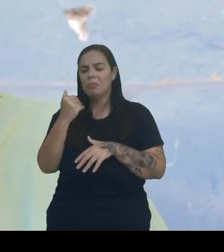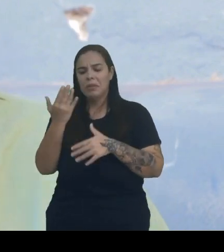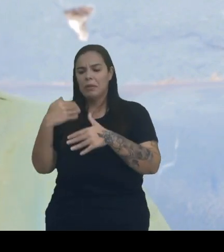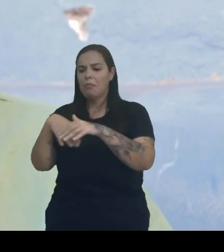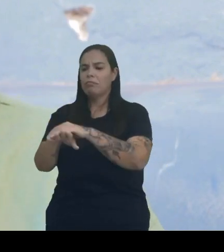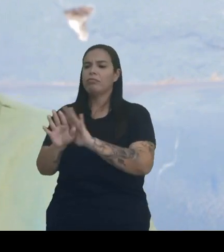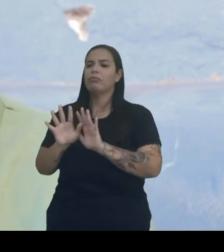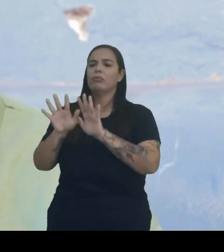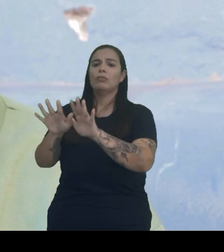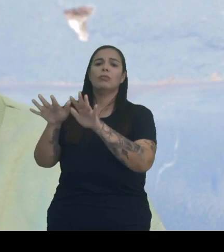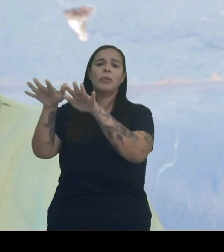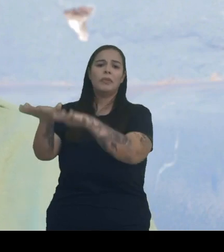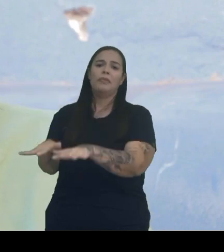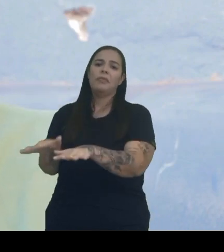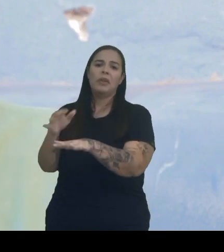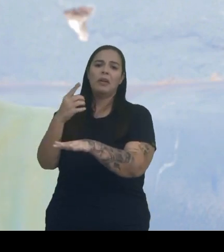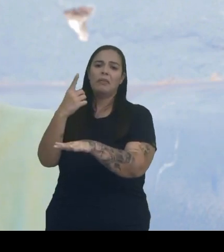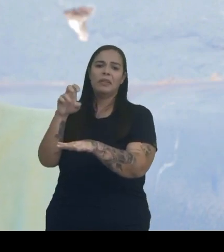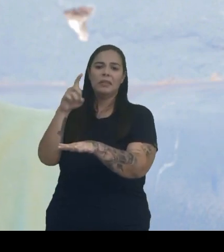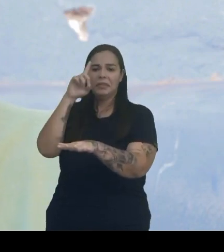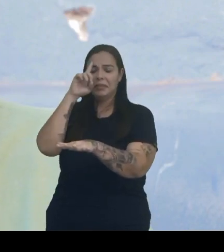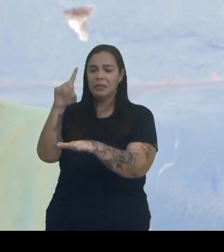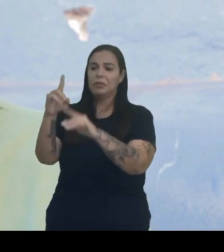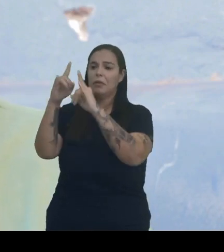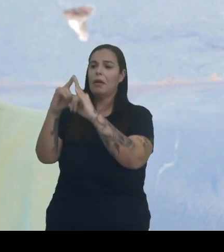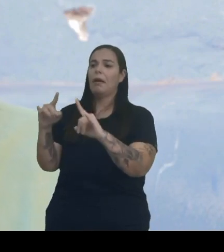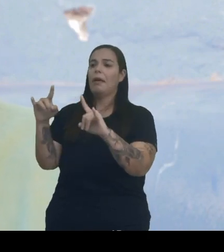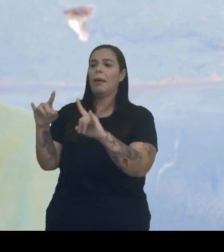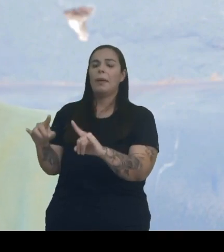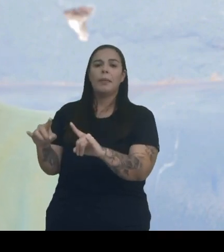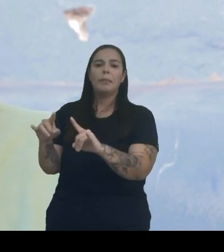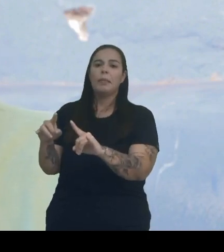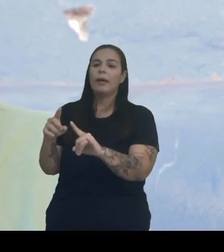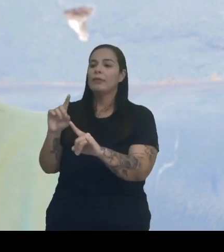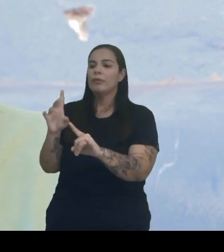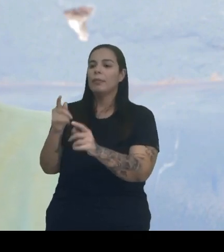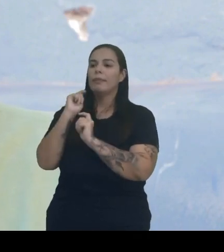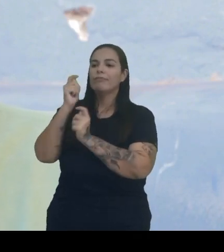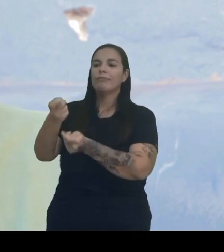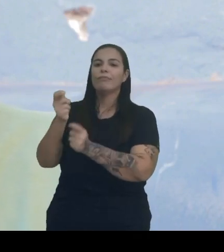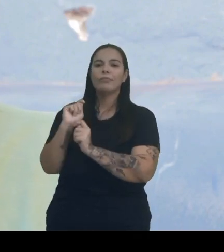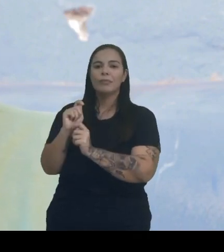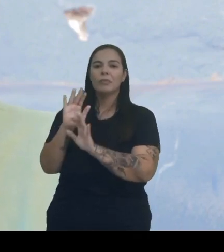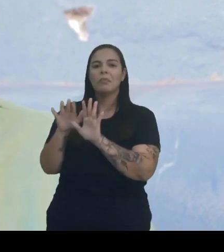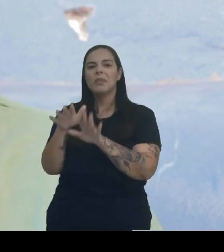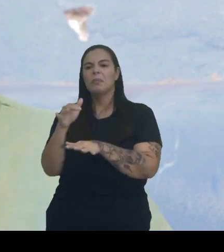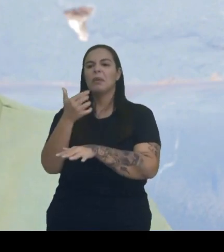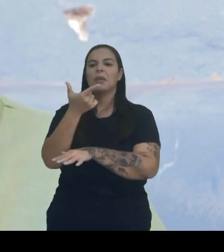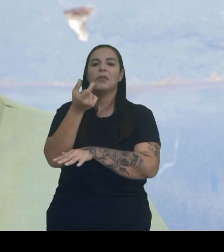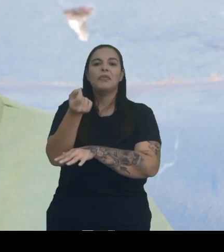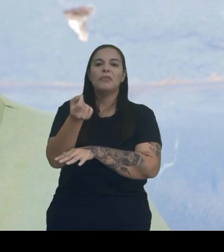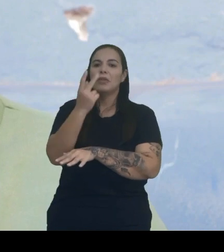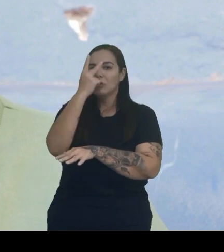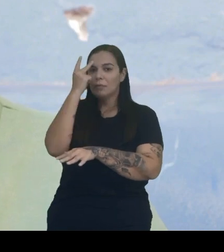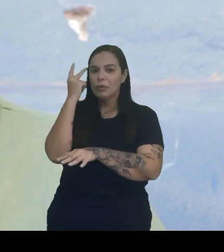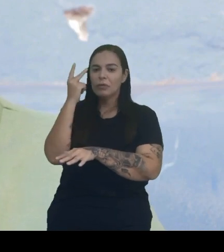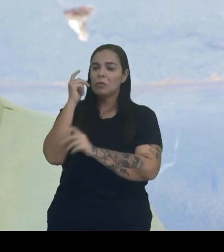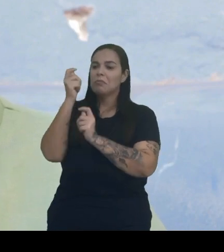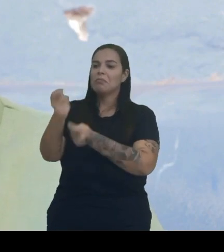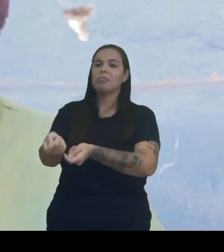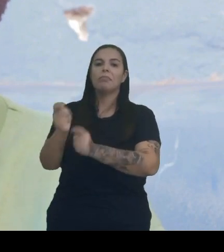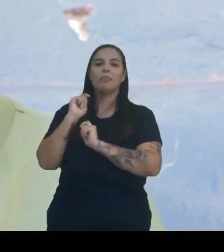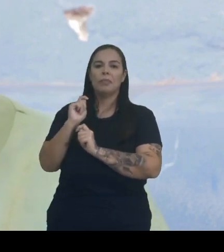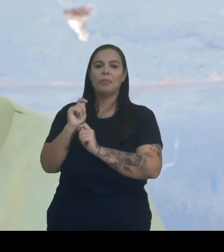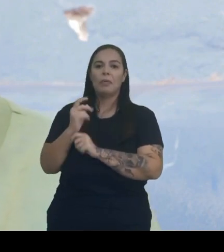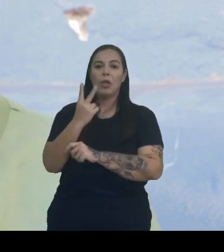levava comida, levava tudo, tá entendendo? Exatamente, ficavam lá acampados, as 2 canoas, que era uma faixa aí de 20 homens ou mais que